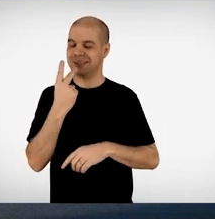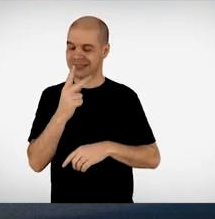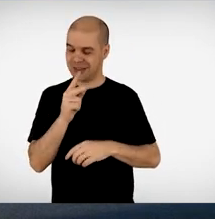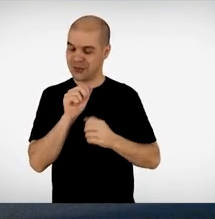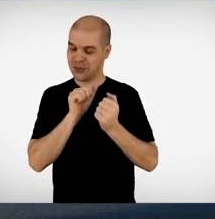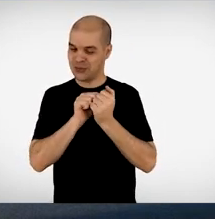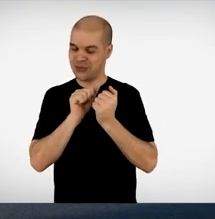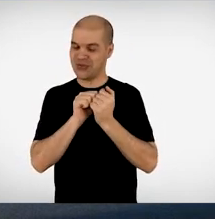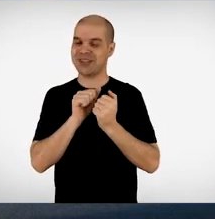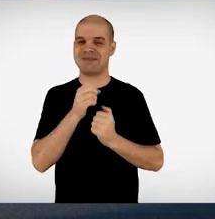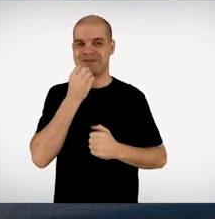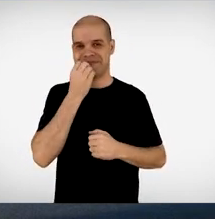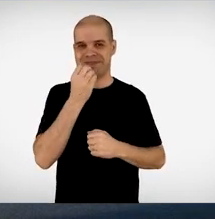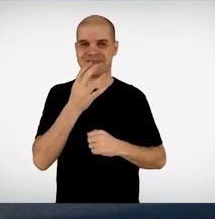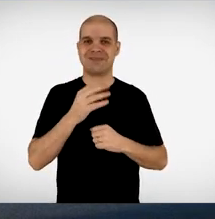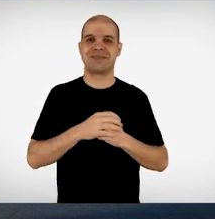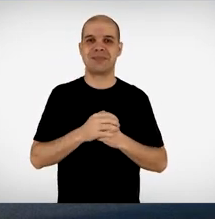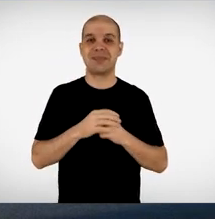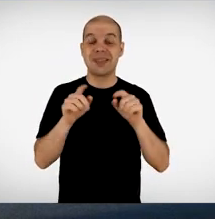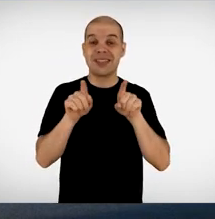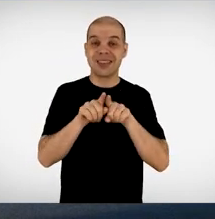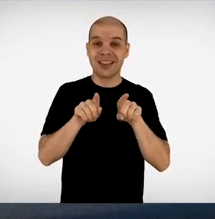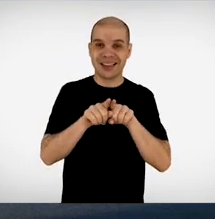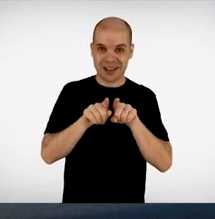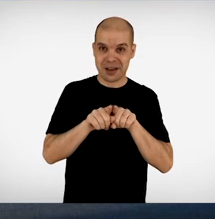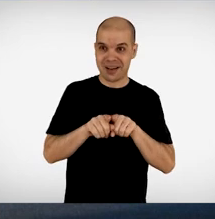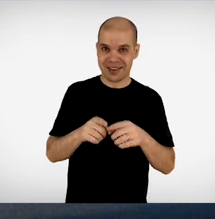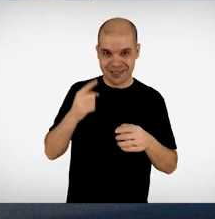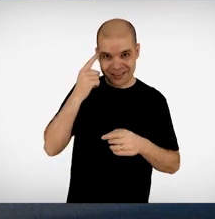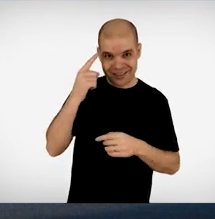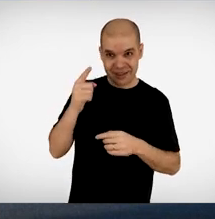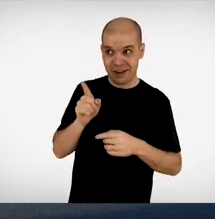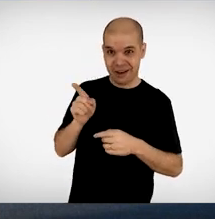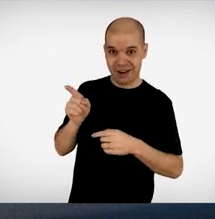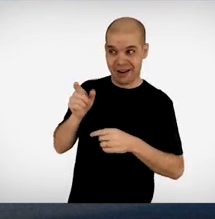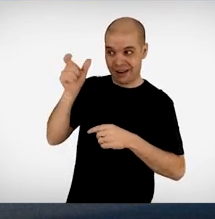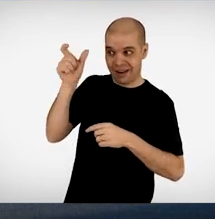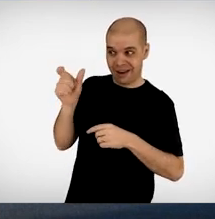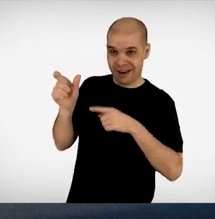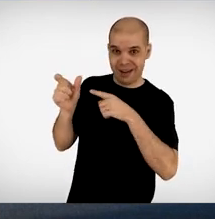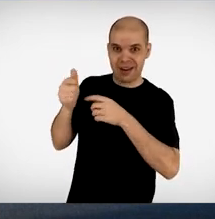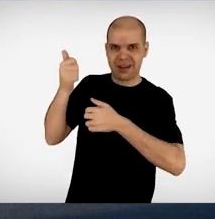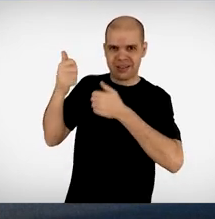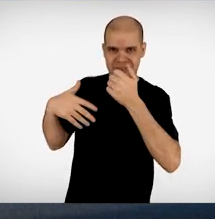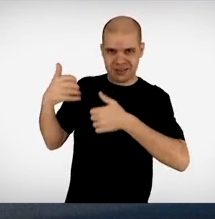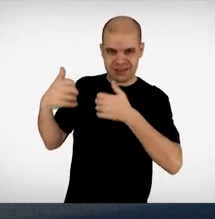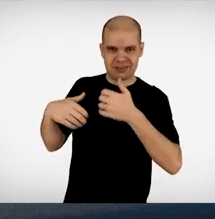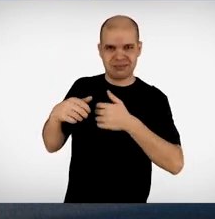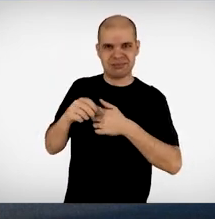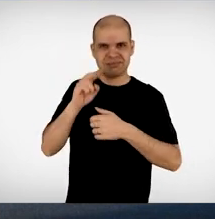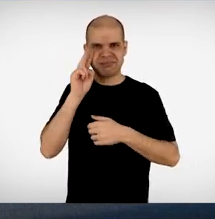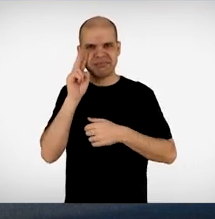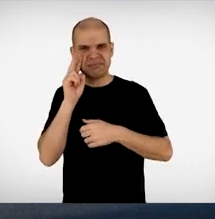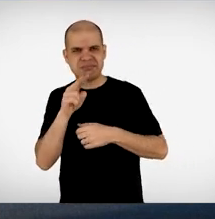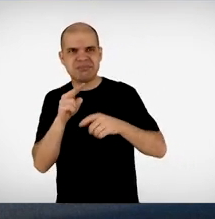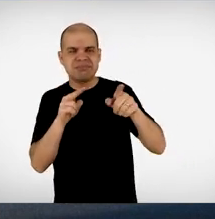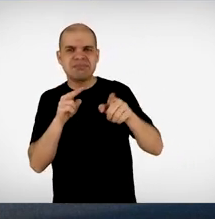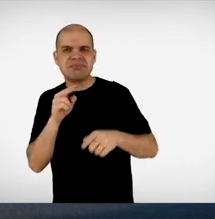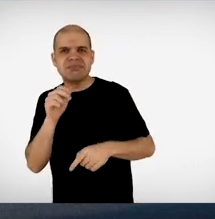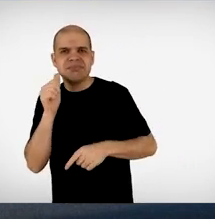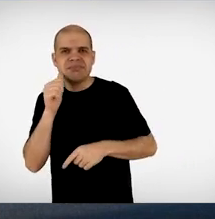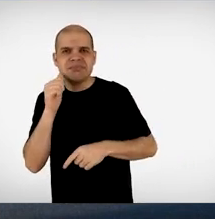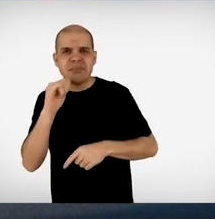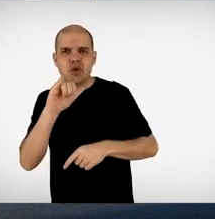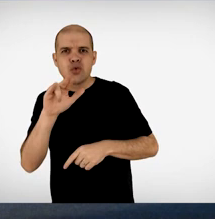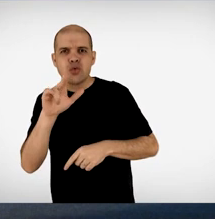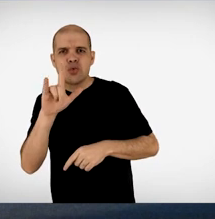amiga. E eu venho um pouquinho na linha da outra colega que estava aqui falando que, assim, tem essa coisa da inveja dela